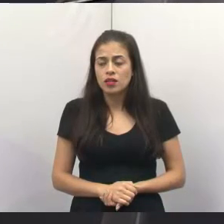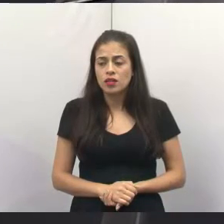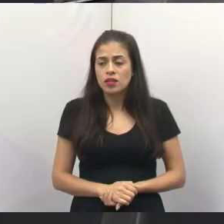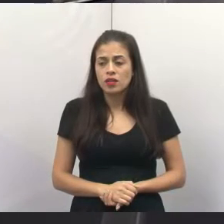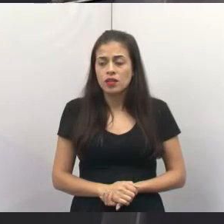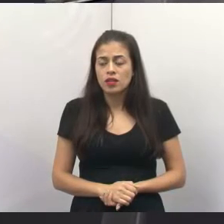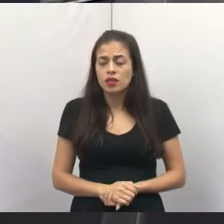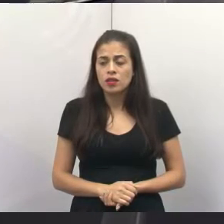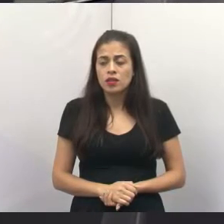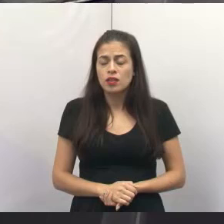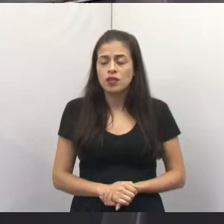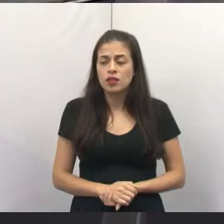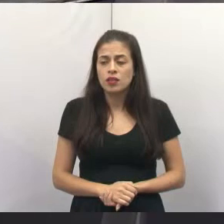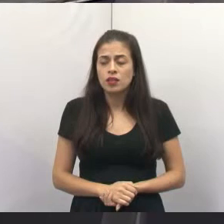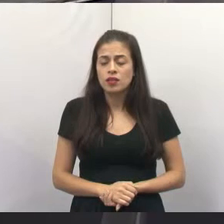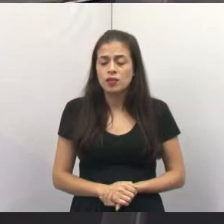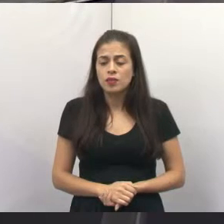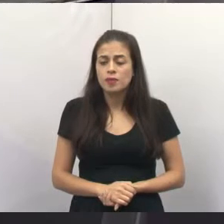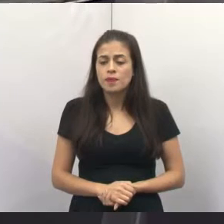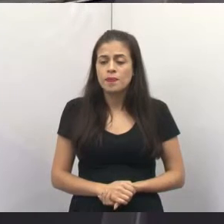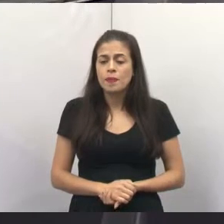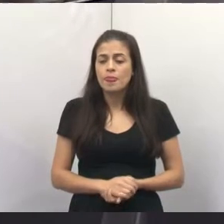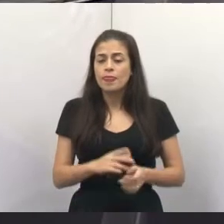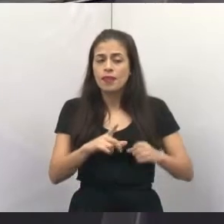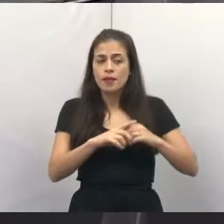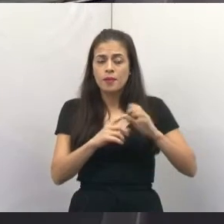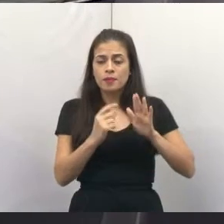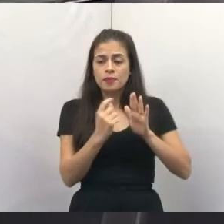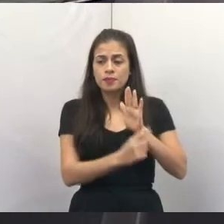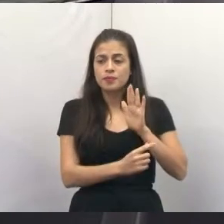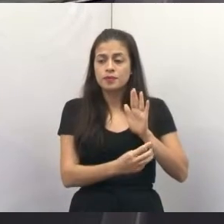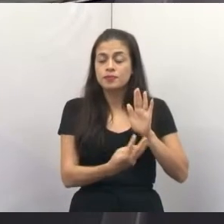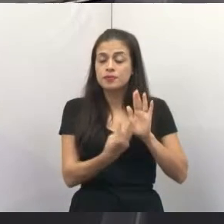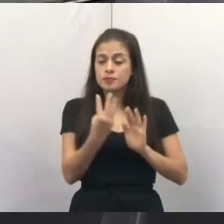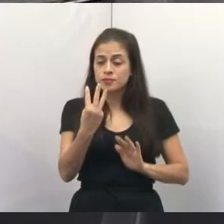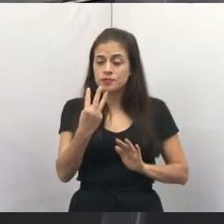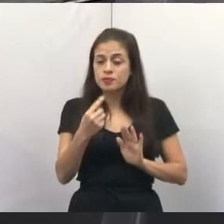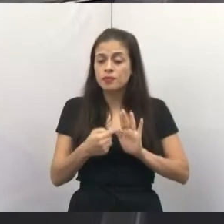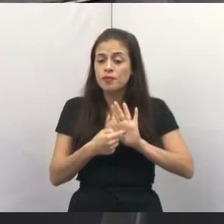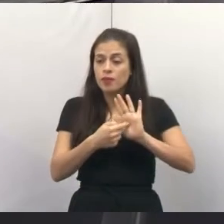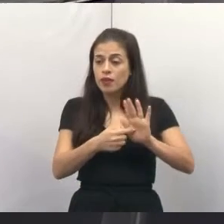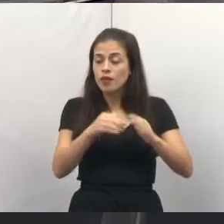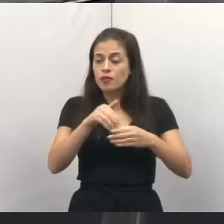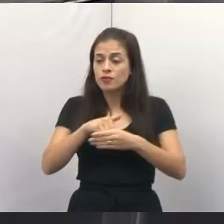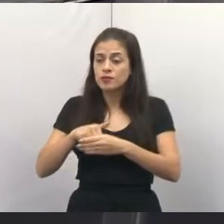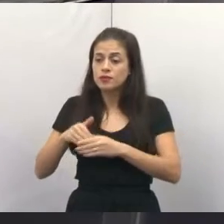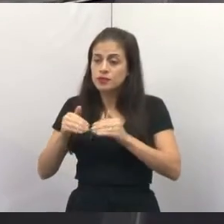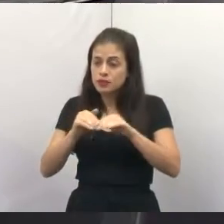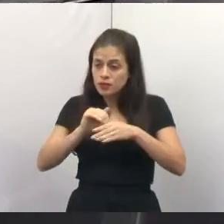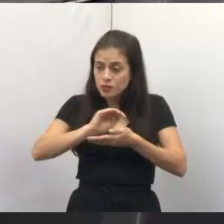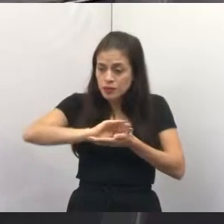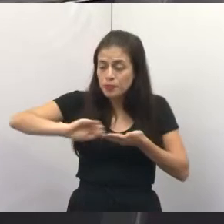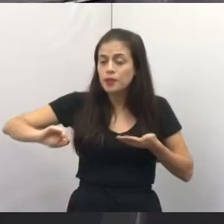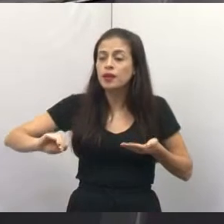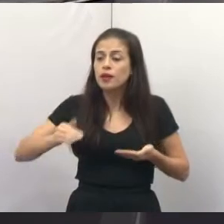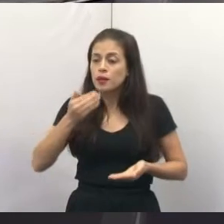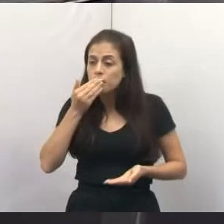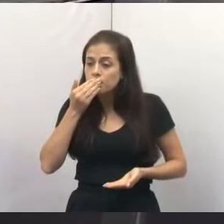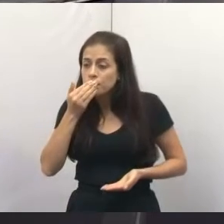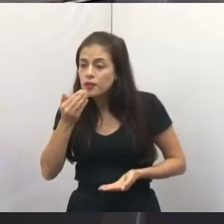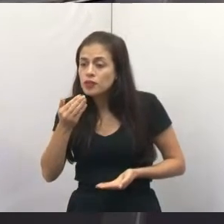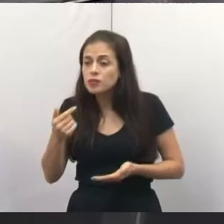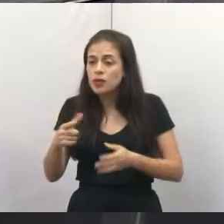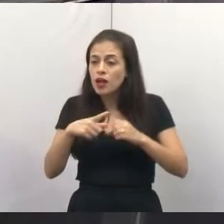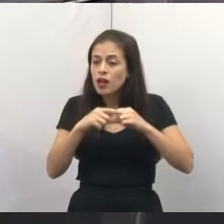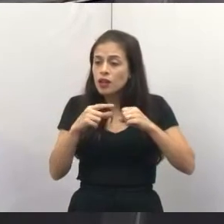Parágrafo 4º, o destaque do texto será possível. Desculpa, parágrafo 3º, o destaque e votação em separado poderá ser solicitado para